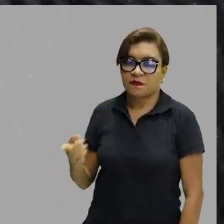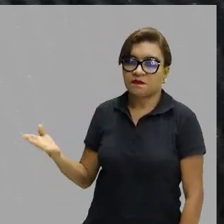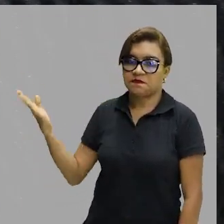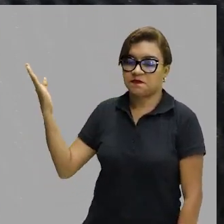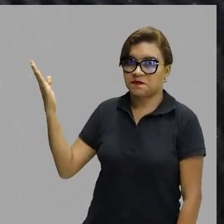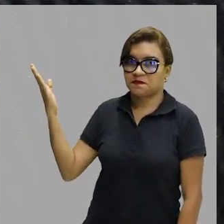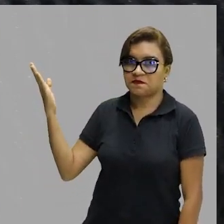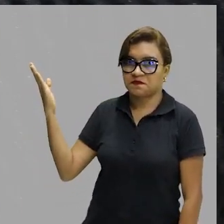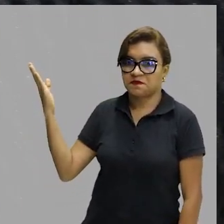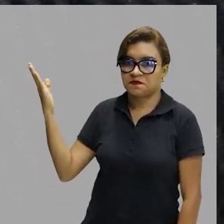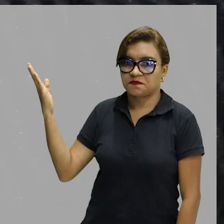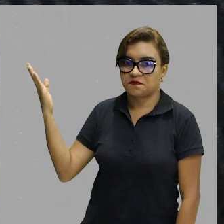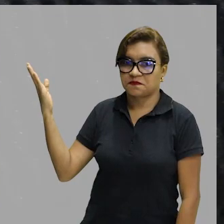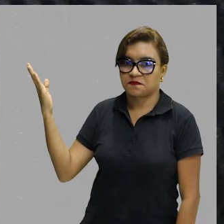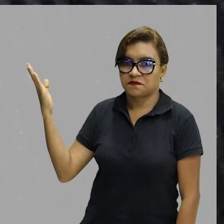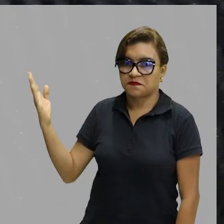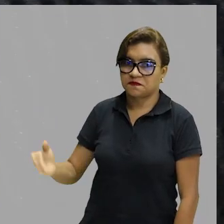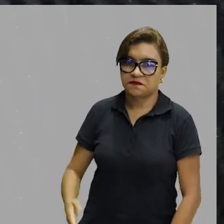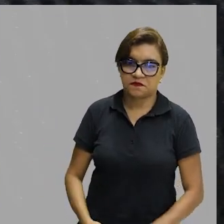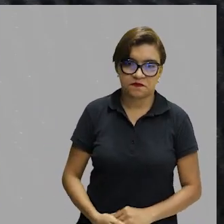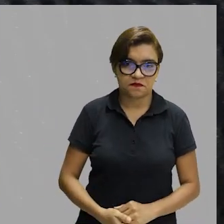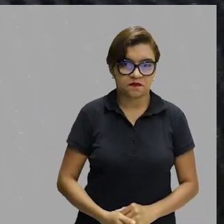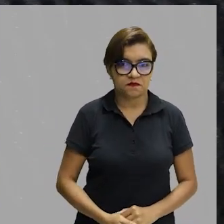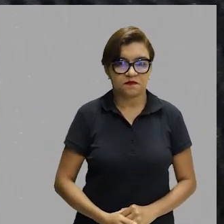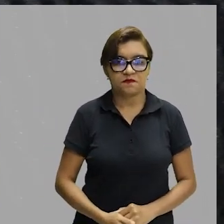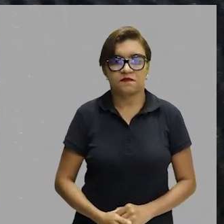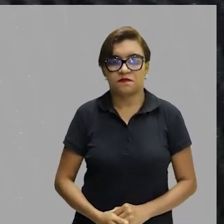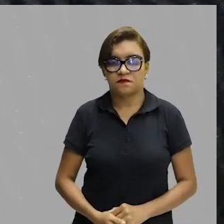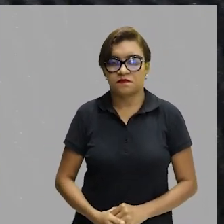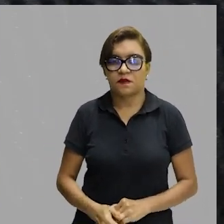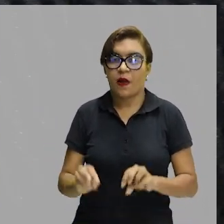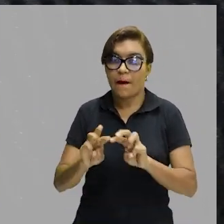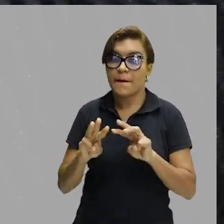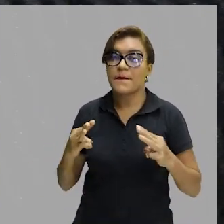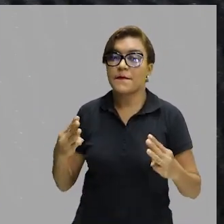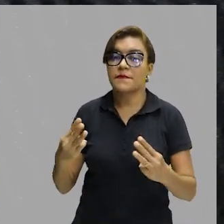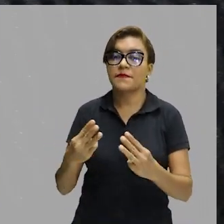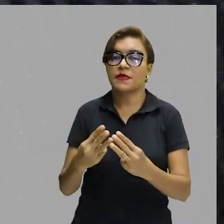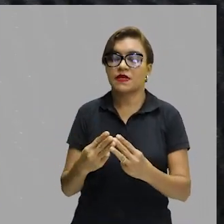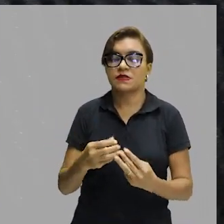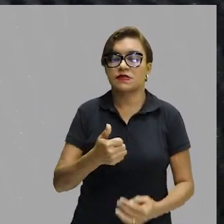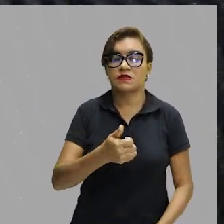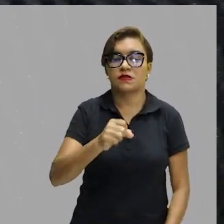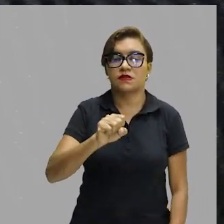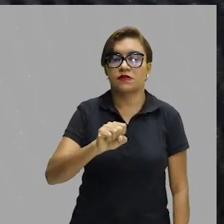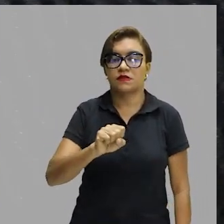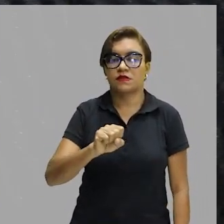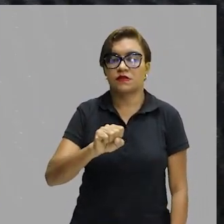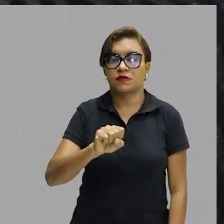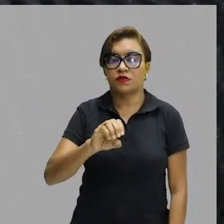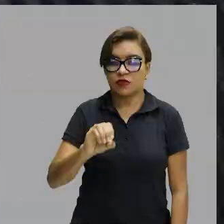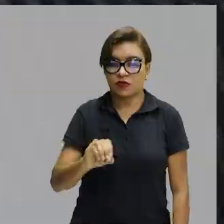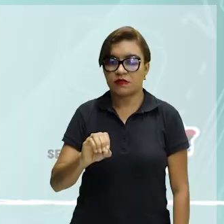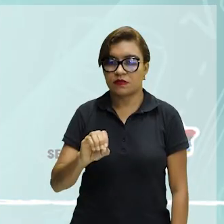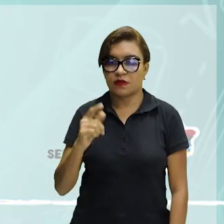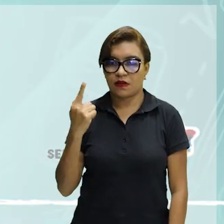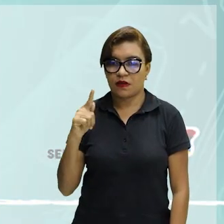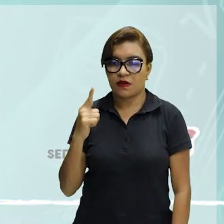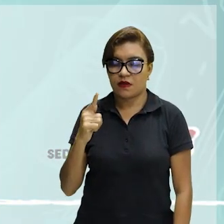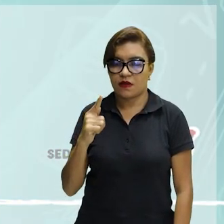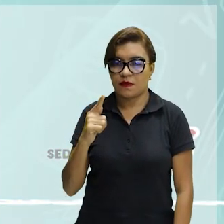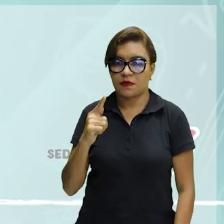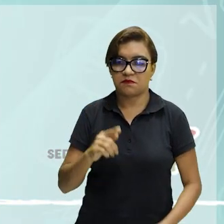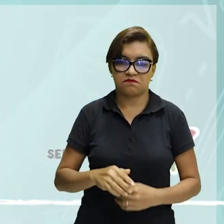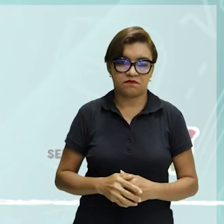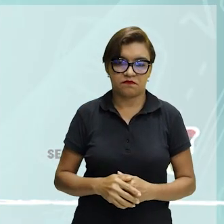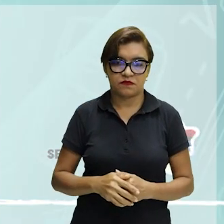dissolvendo-se 36 gramas de glicose, né? Massa molecular, 180 gramas por mol, em